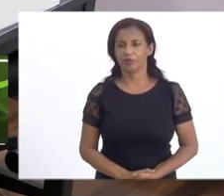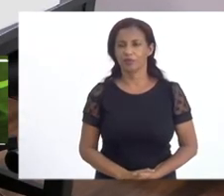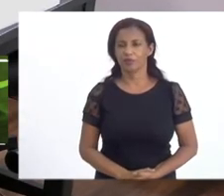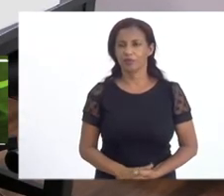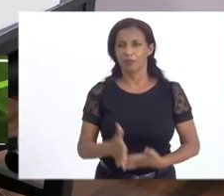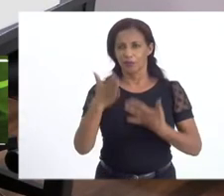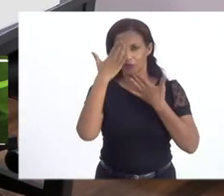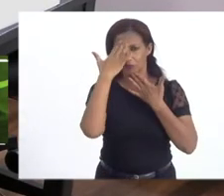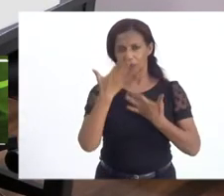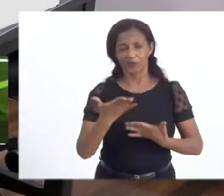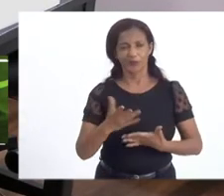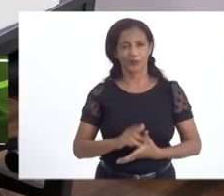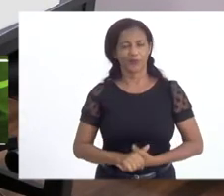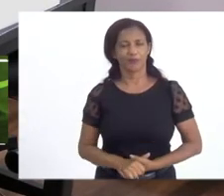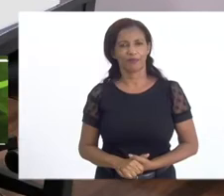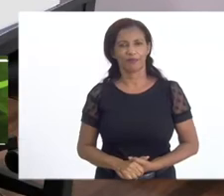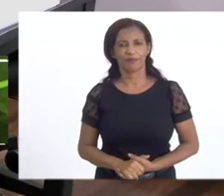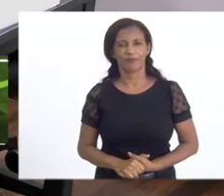Obrigado.